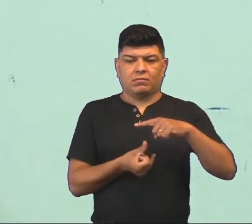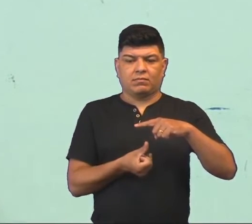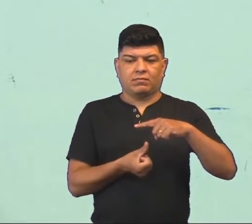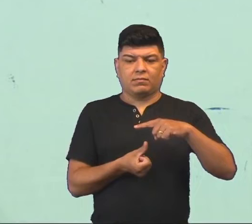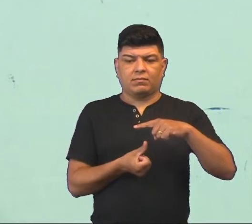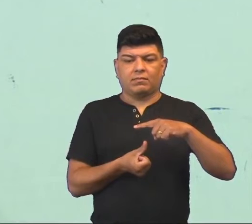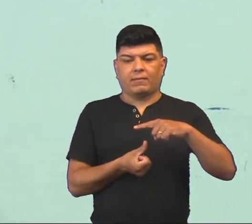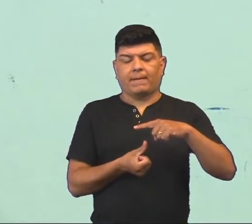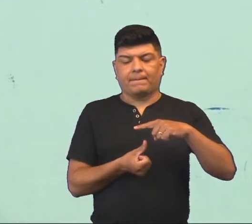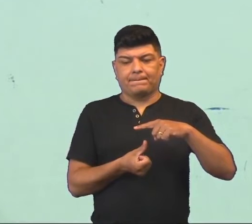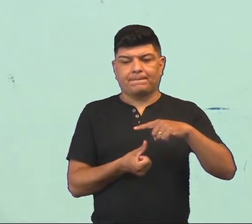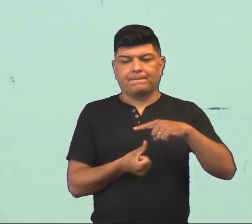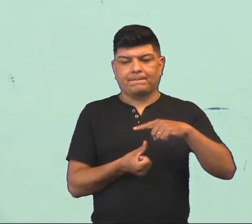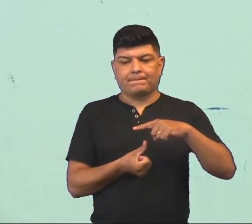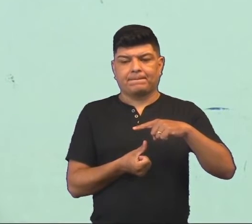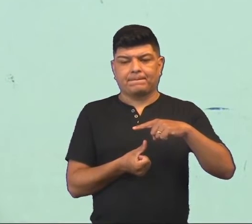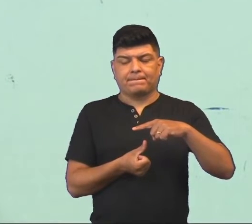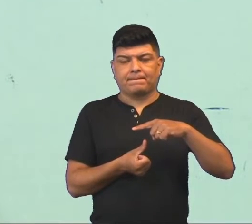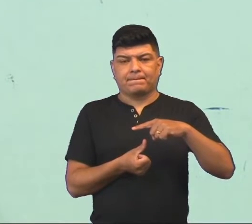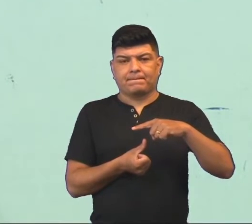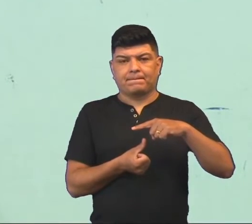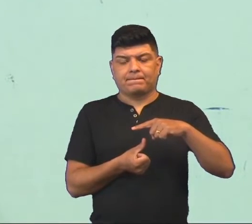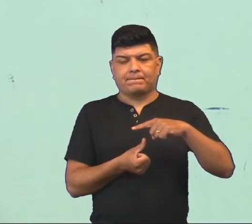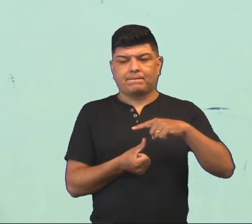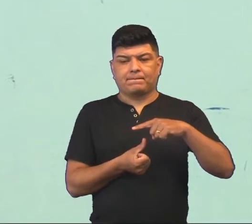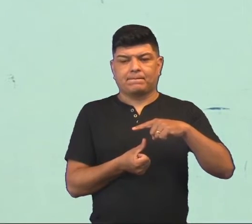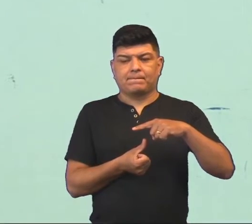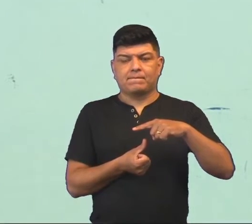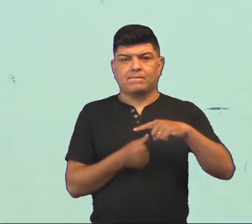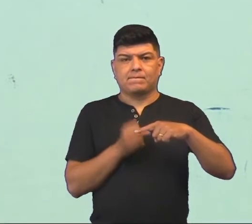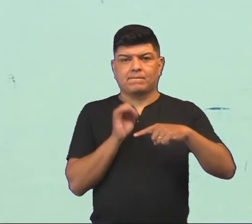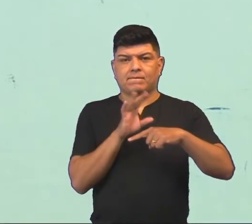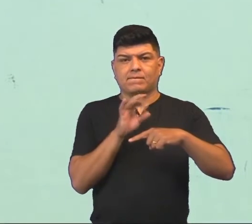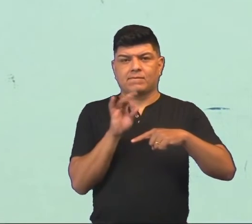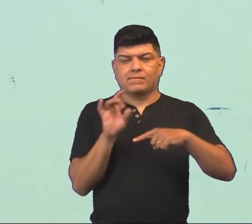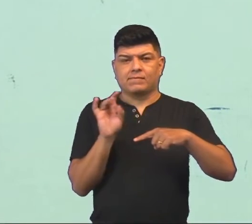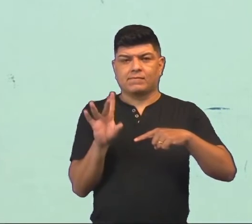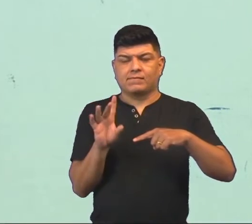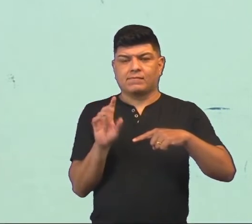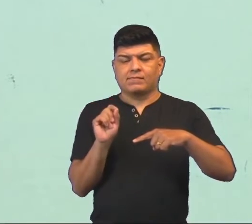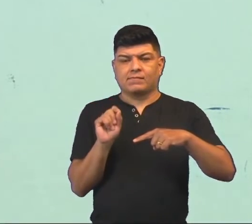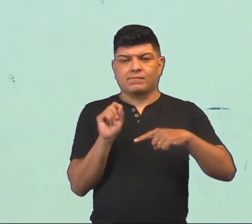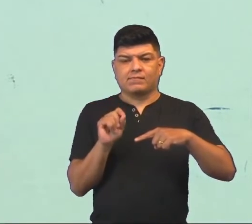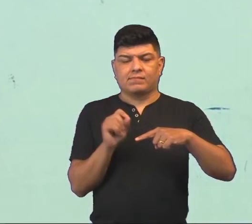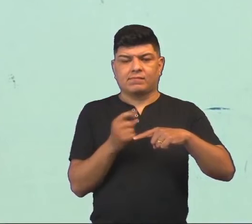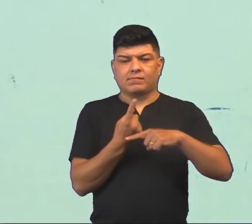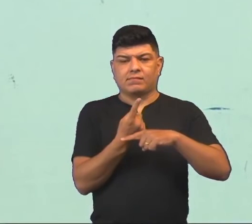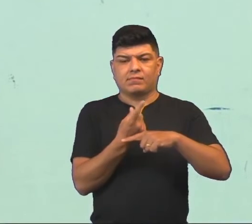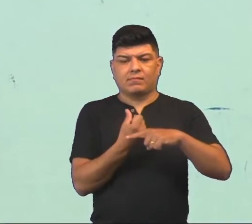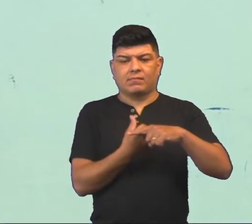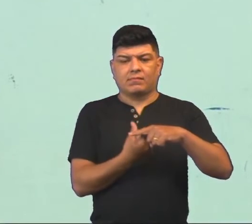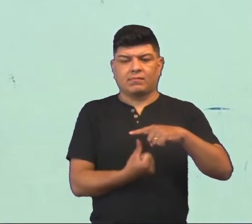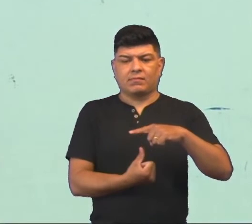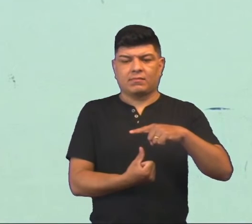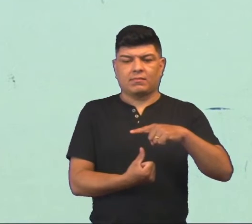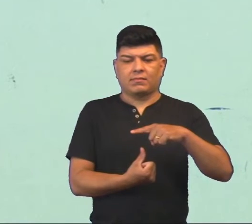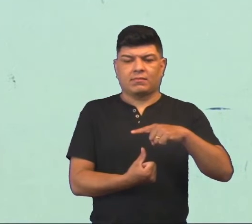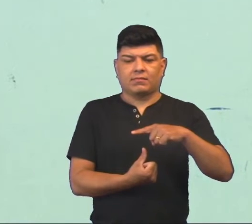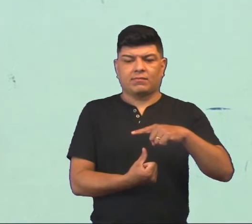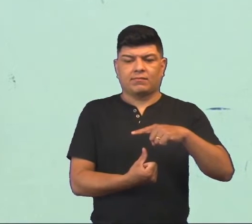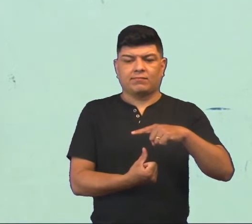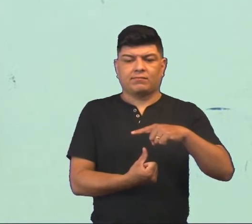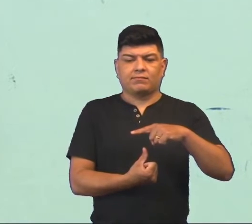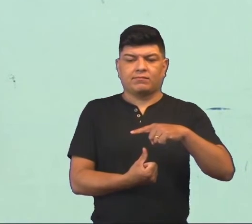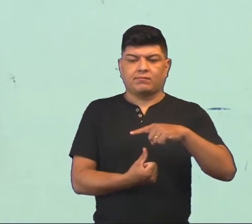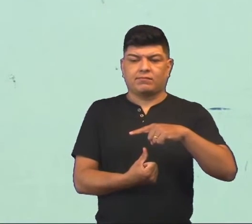5, 6 partes eu tenho aqui, tá? E aí, cada parte dessa eu chamo de 1/6. Então, eu tenho